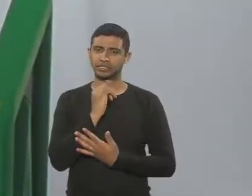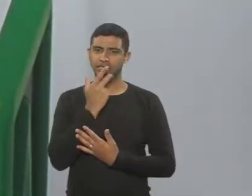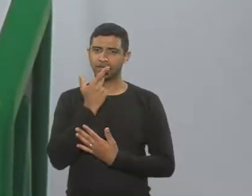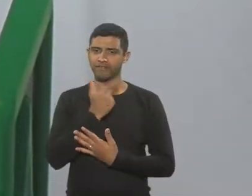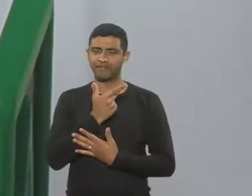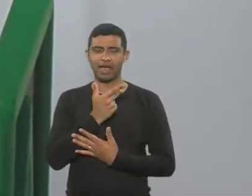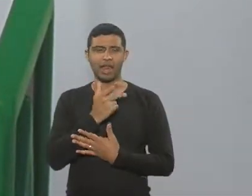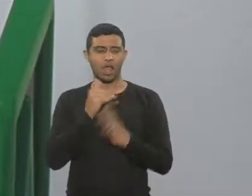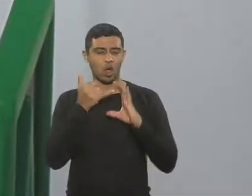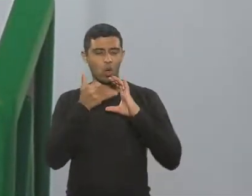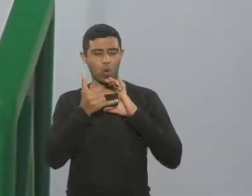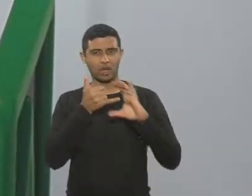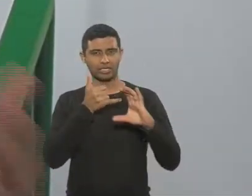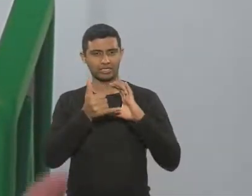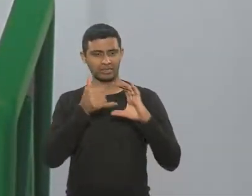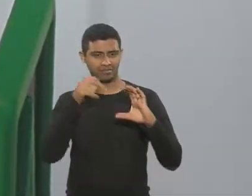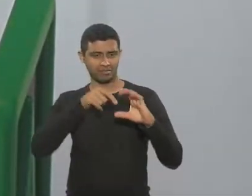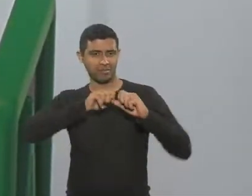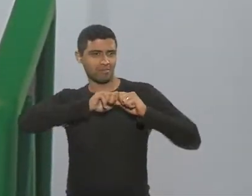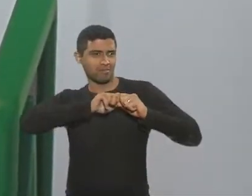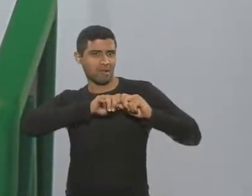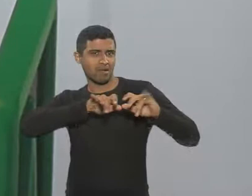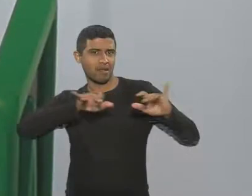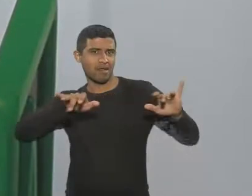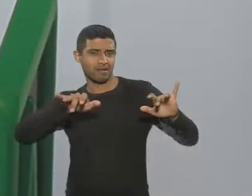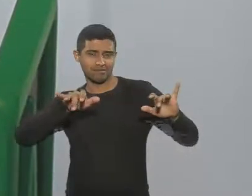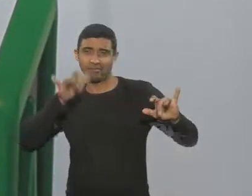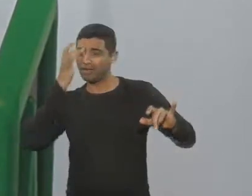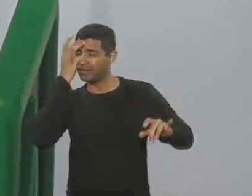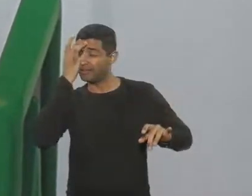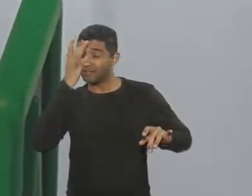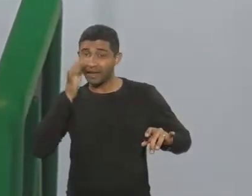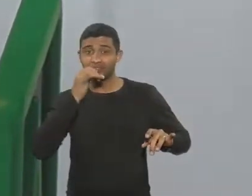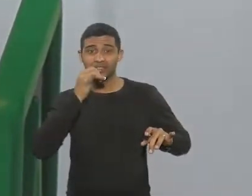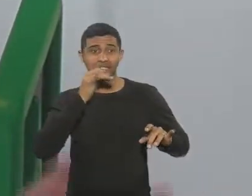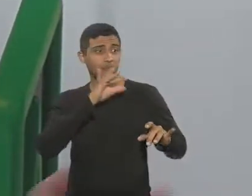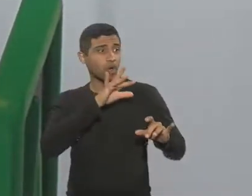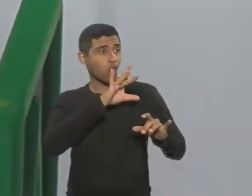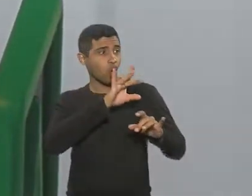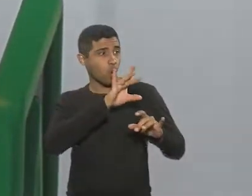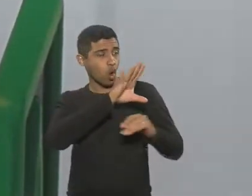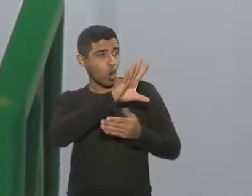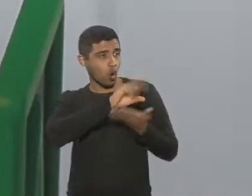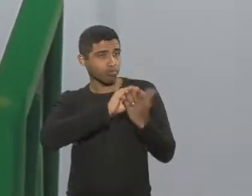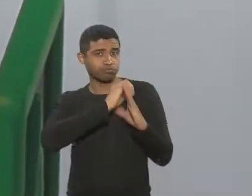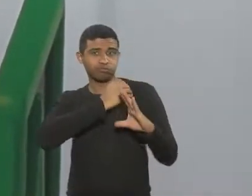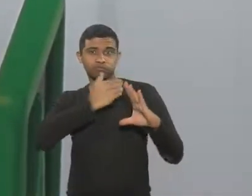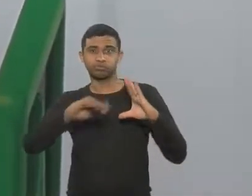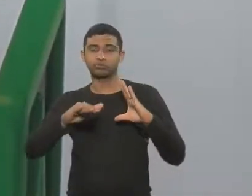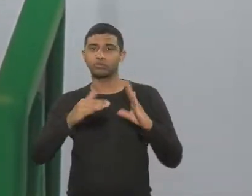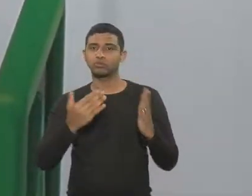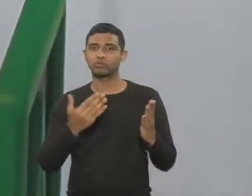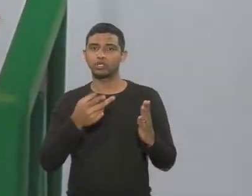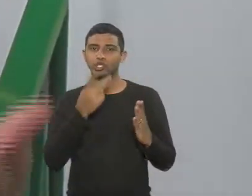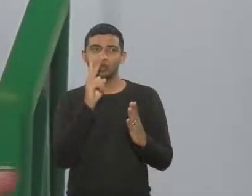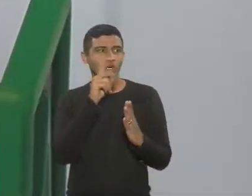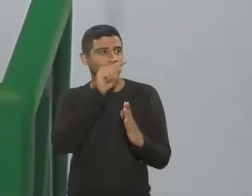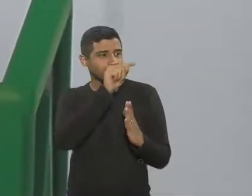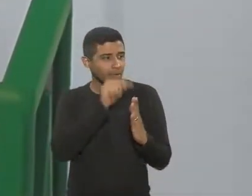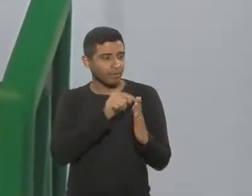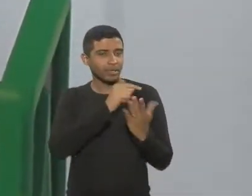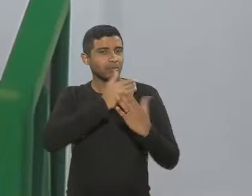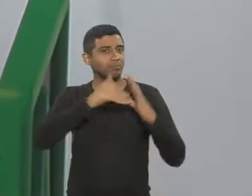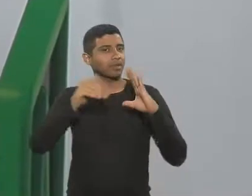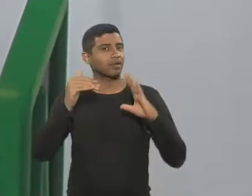fala do Zap, ele se propaga muito porque é muito fácil você encaminhar uma mensagem. Opa, tá bom, só vem aqui encaminhar em 2 cliques, você